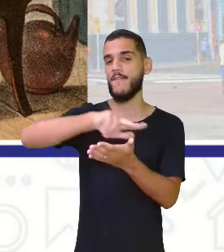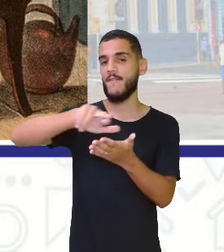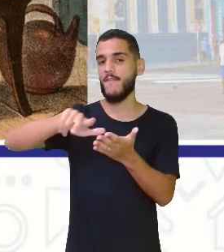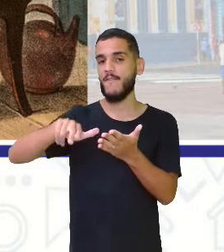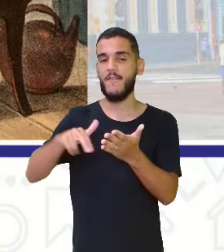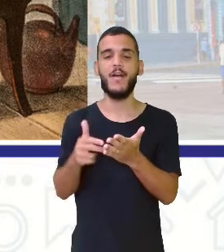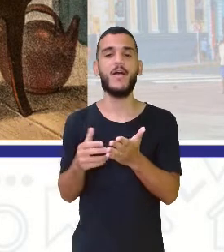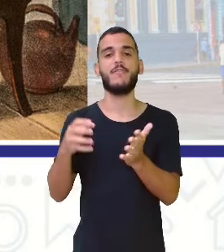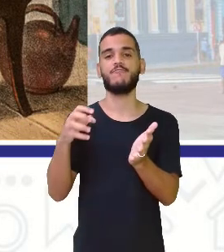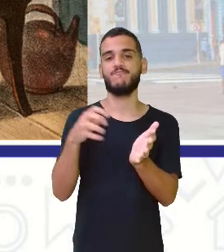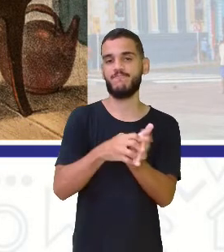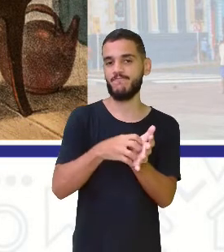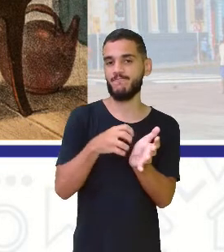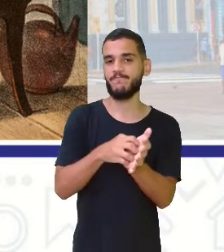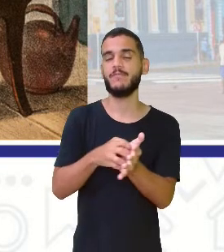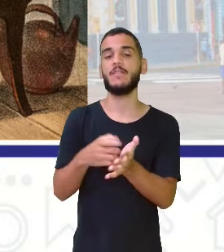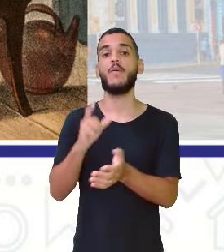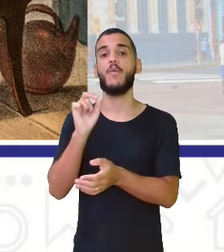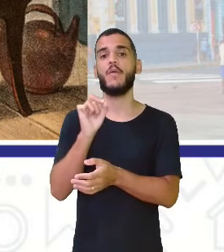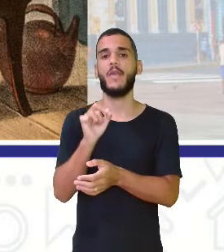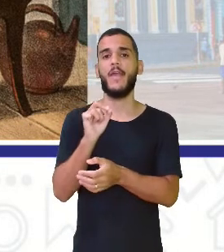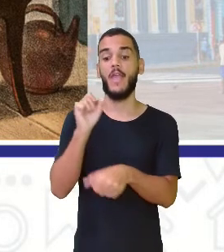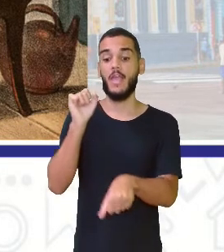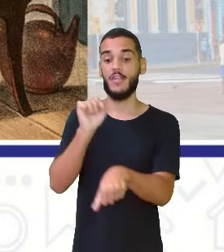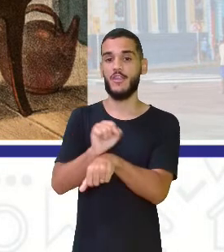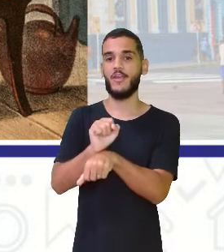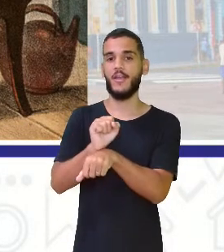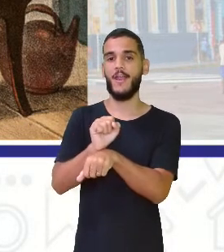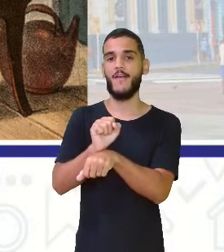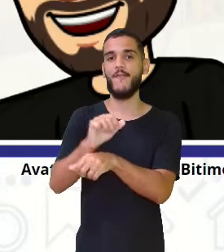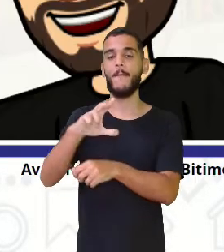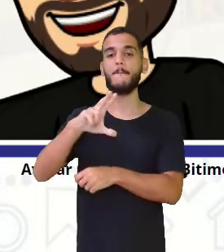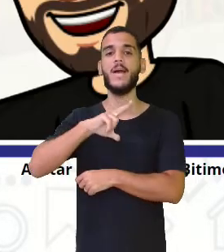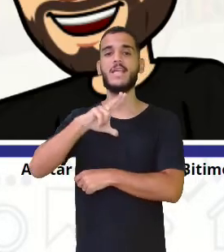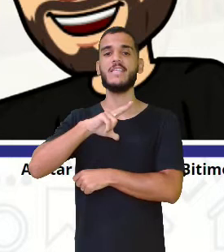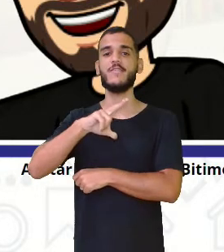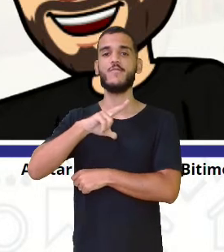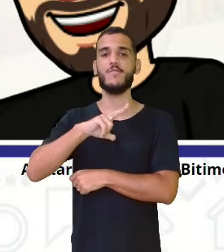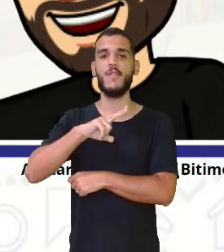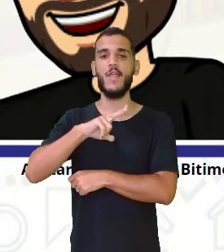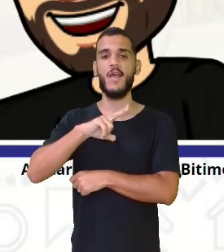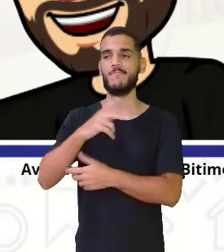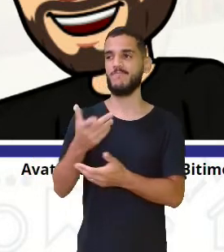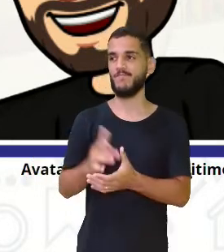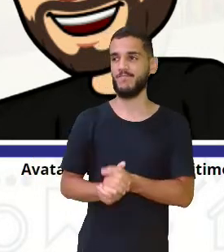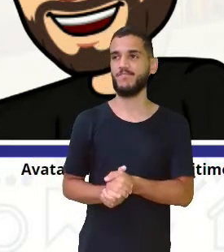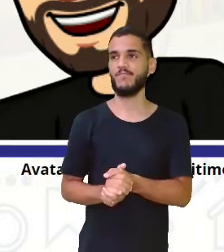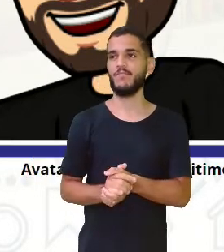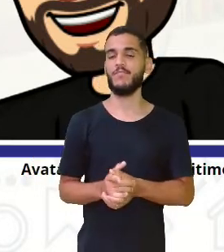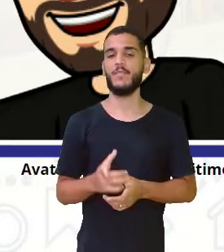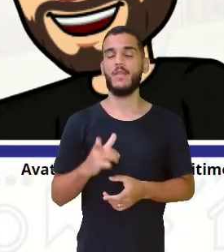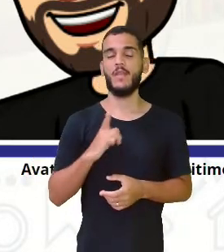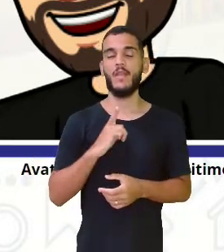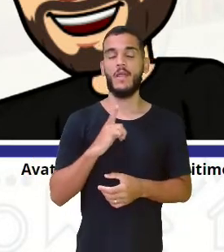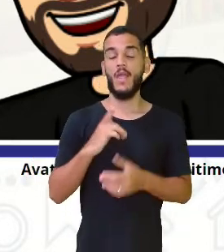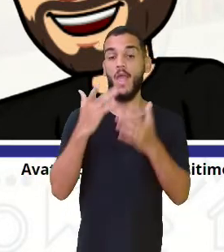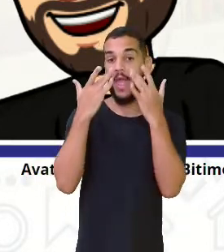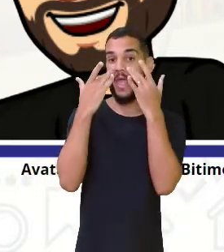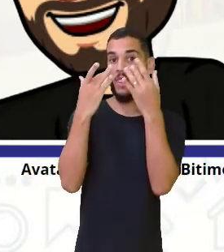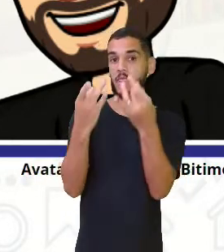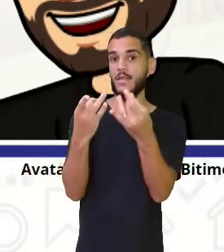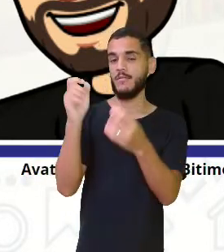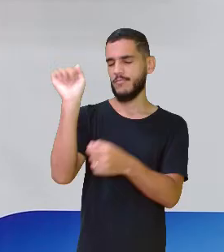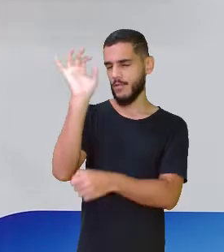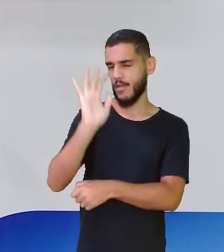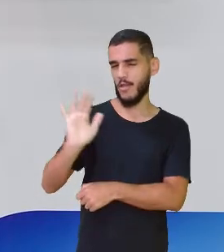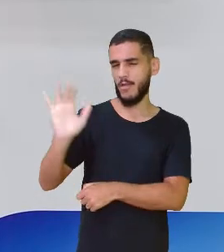escravos particulares, né? E o que é que chama atenção nessa imagem aí? Ó? Vamos lembrar, ó, o que é que a gente observa na imagem e quais